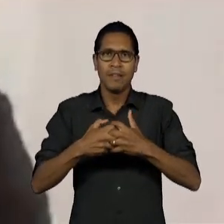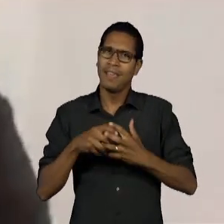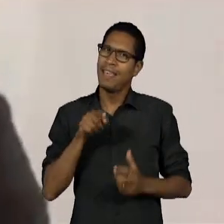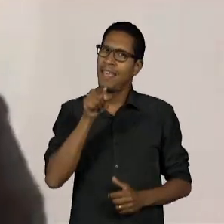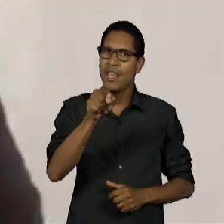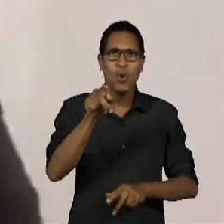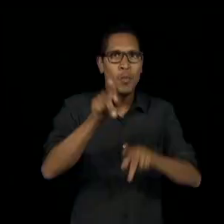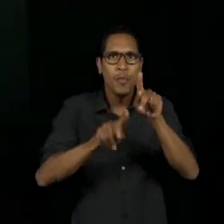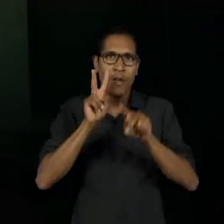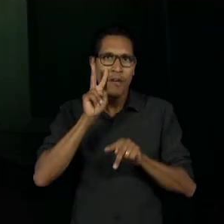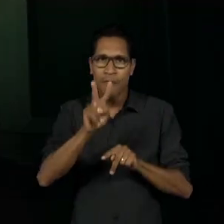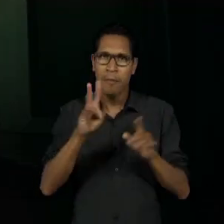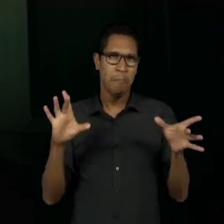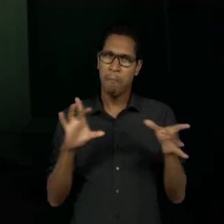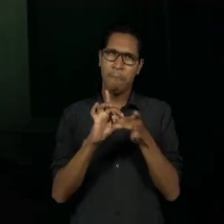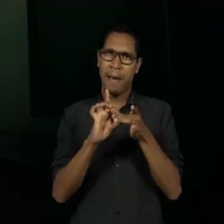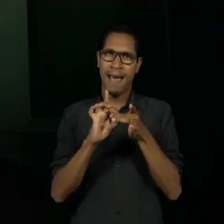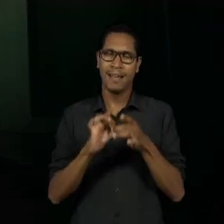que assiste.